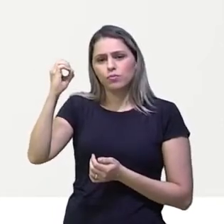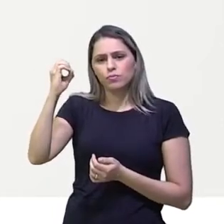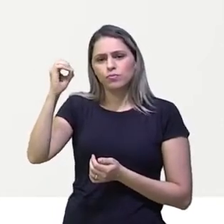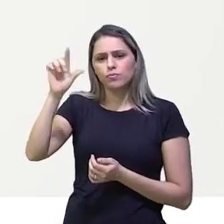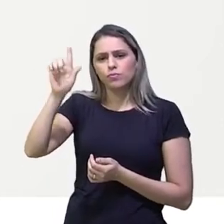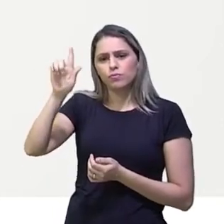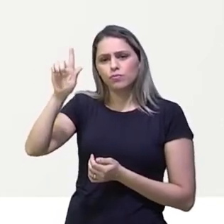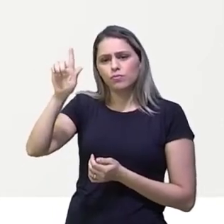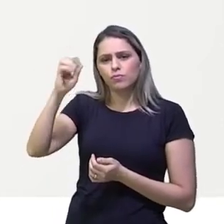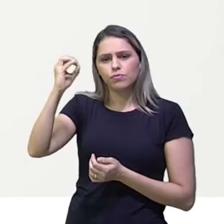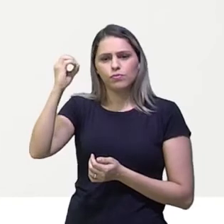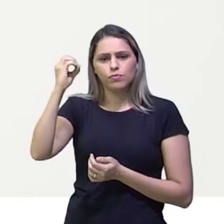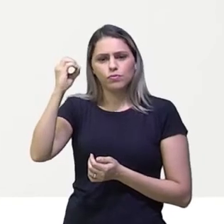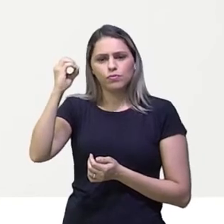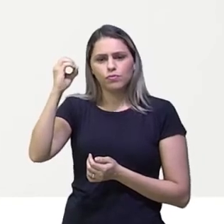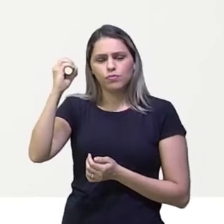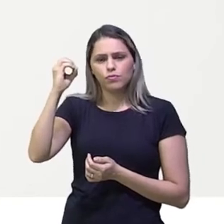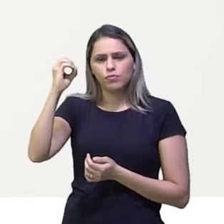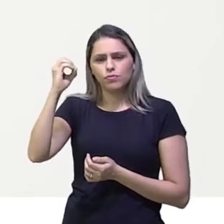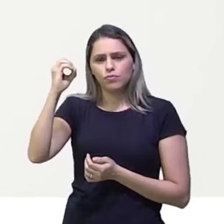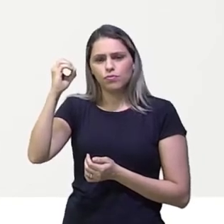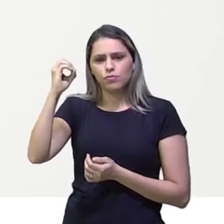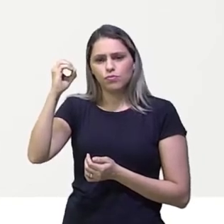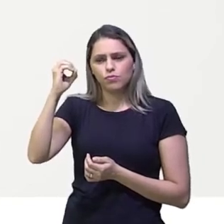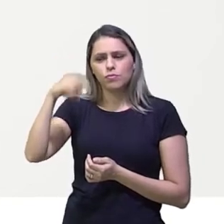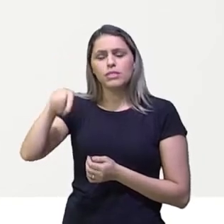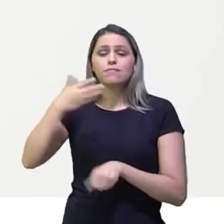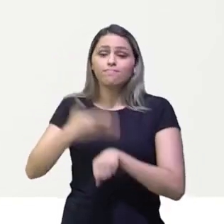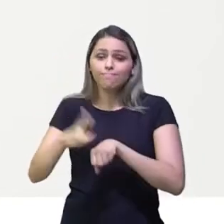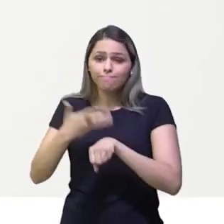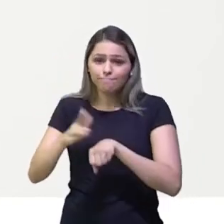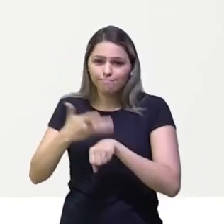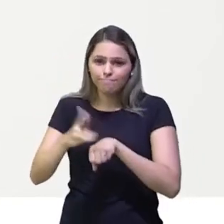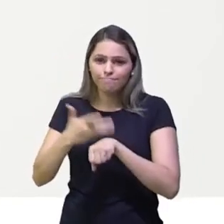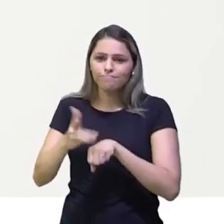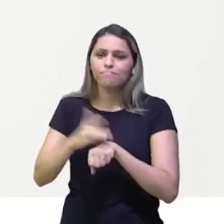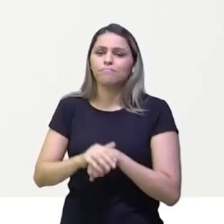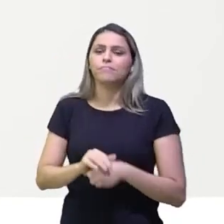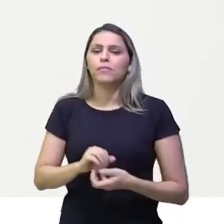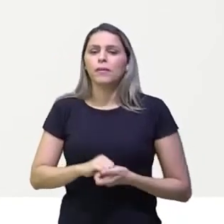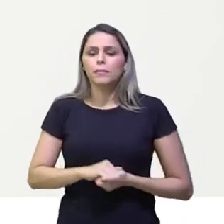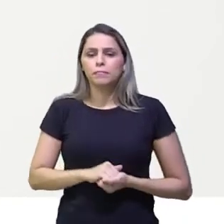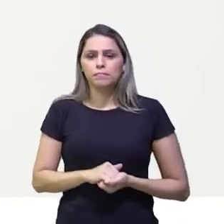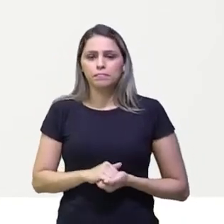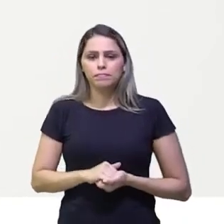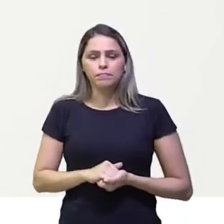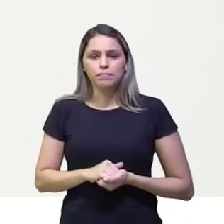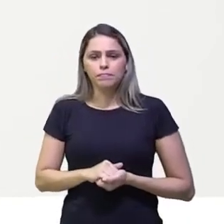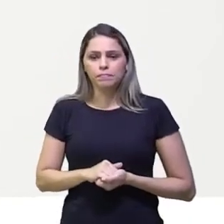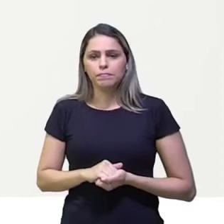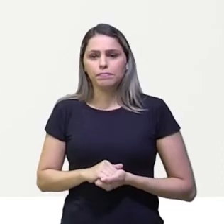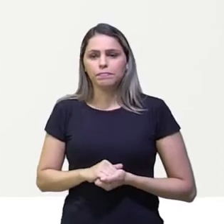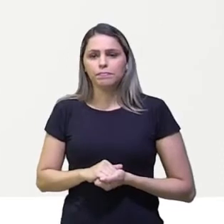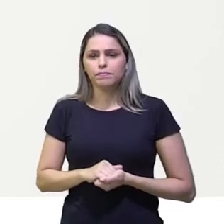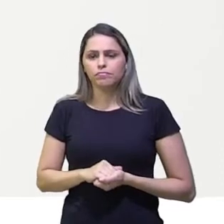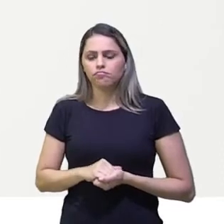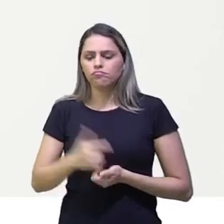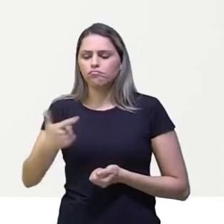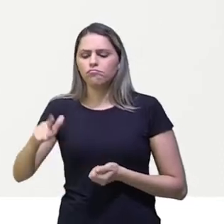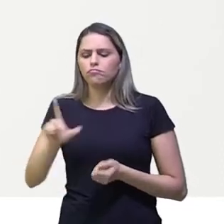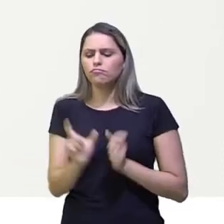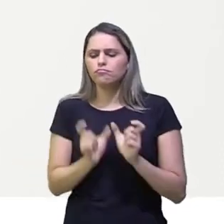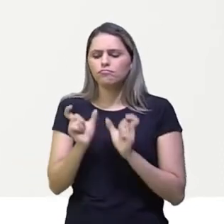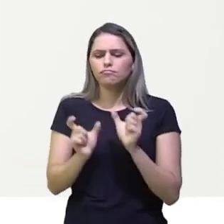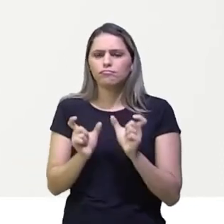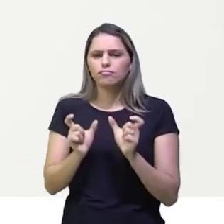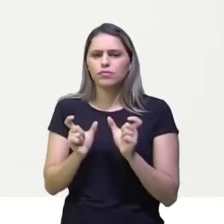Fo, fogo. Repitam aí o som comigo, tá bom? Fogo. Próxima palavra,